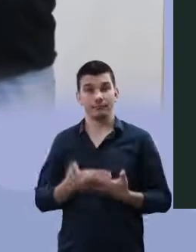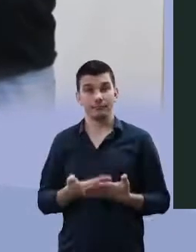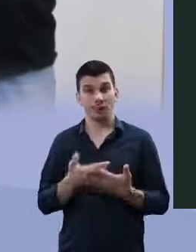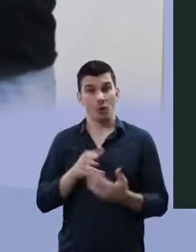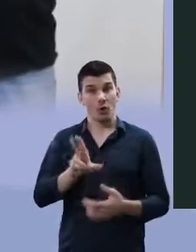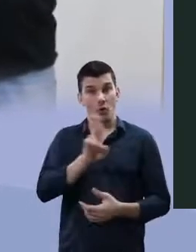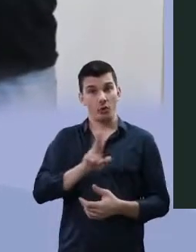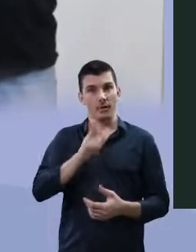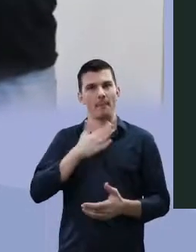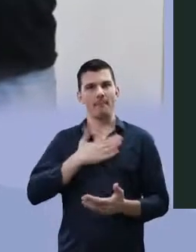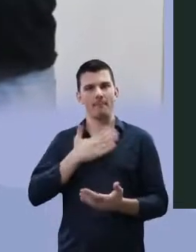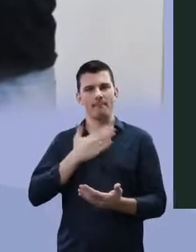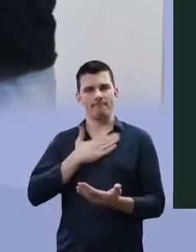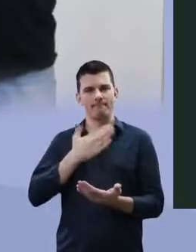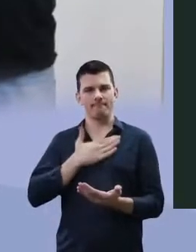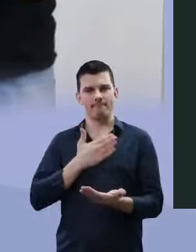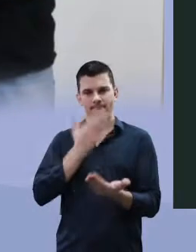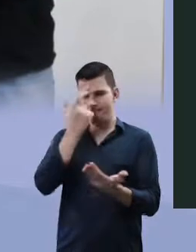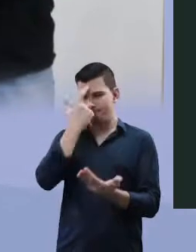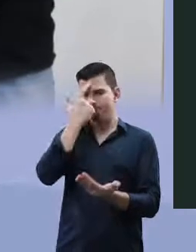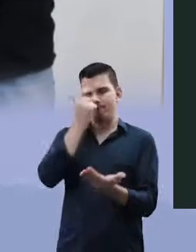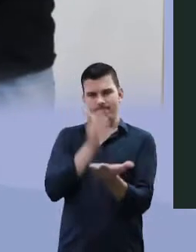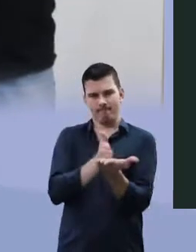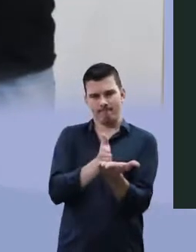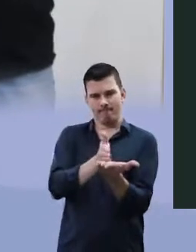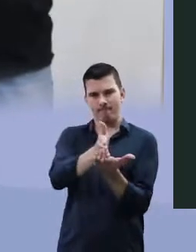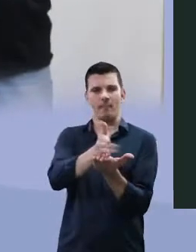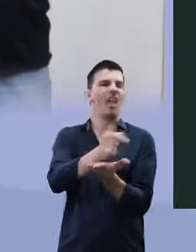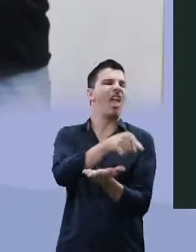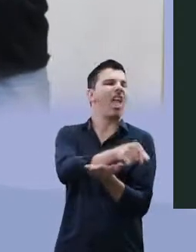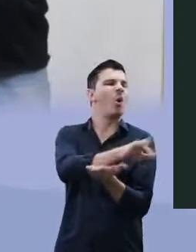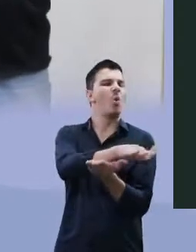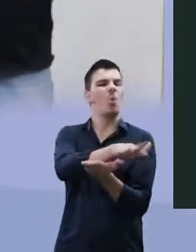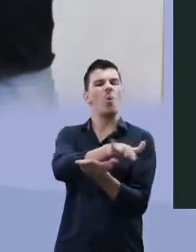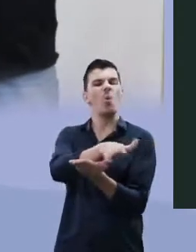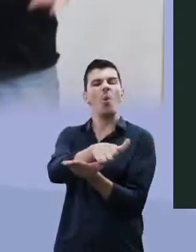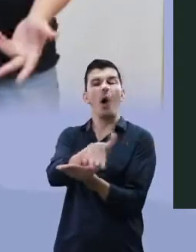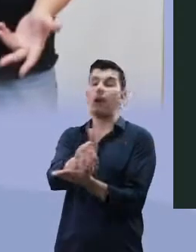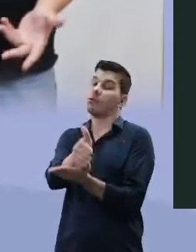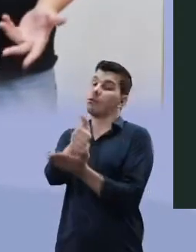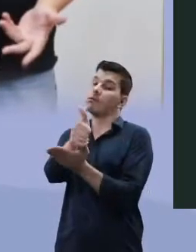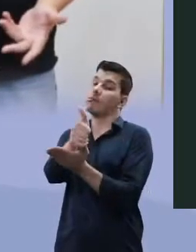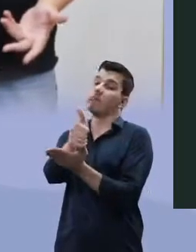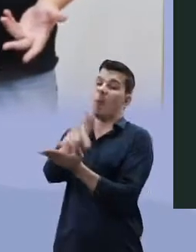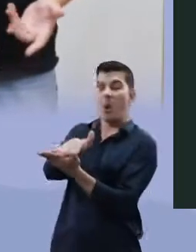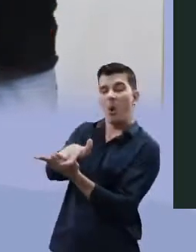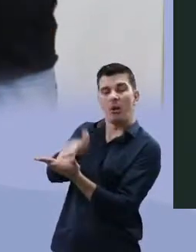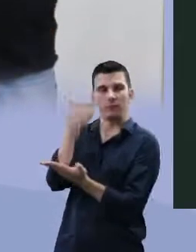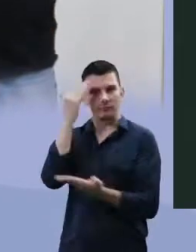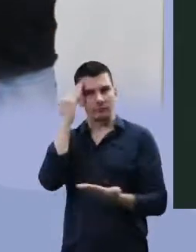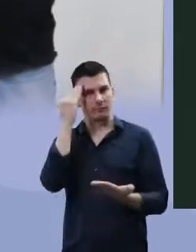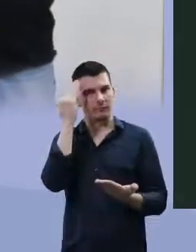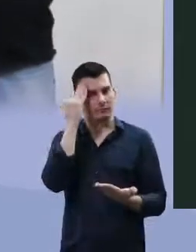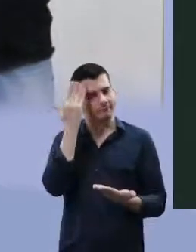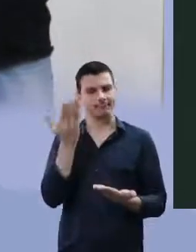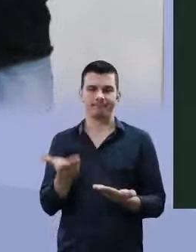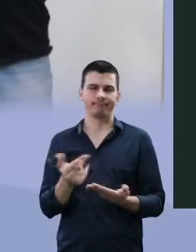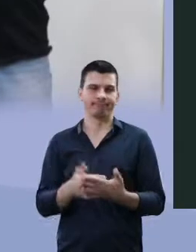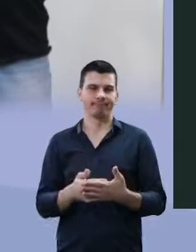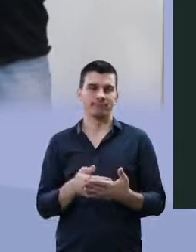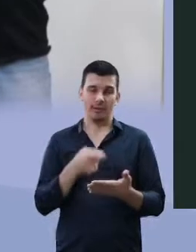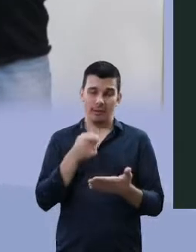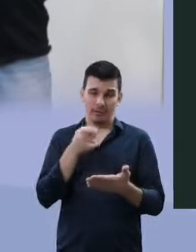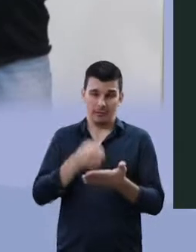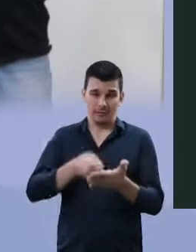a, digamos, utilizar minha régua étnica para medir as outras etnias. Então, isso é